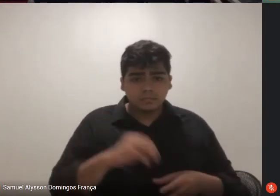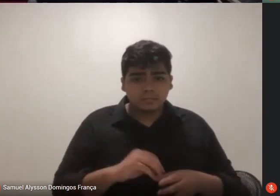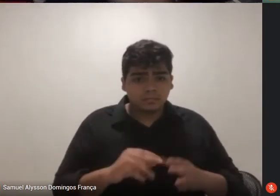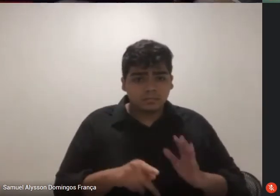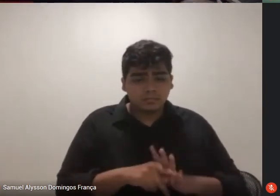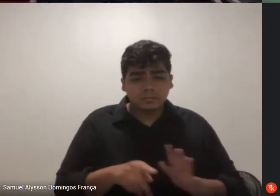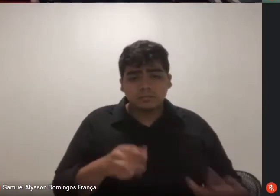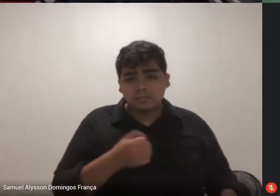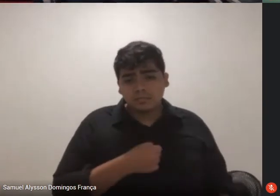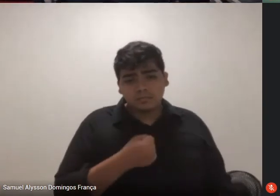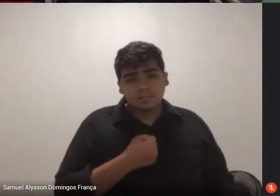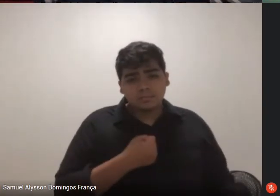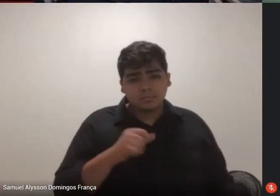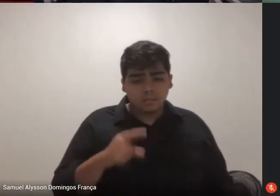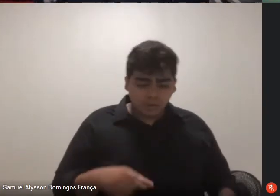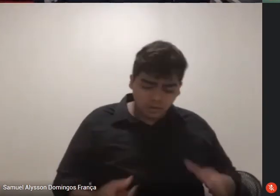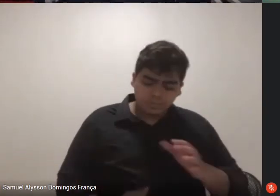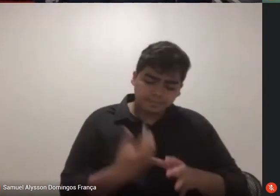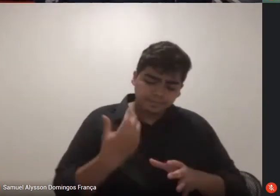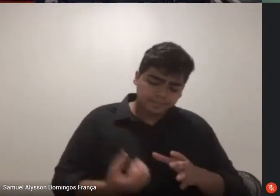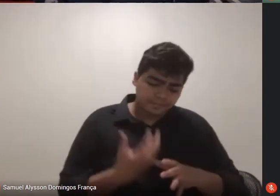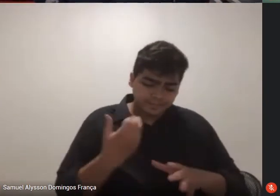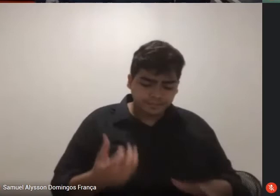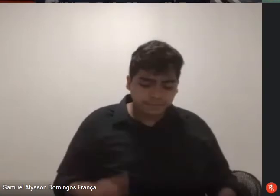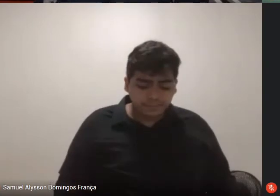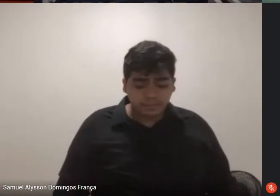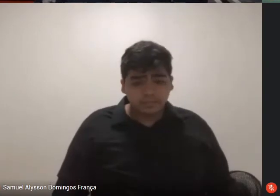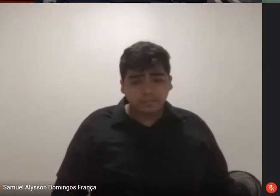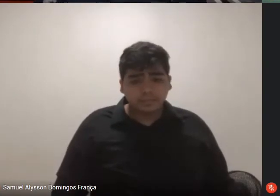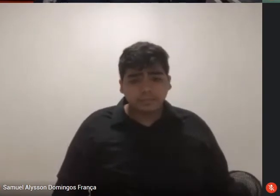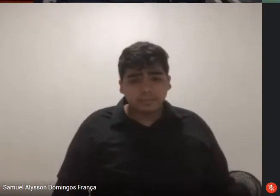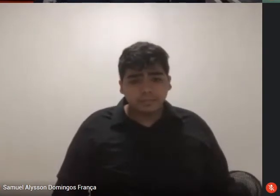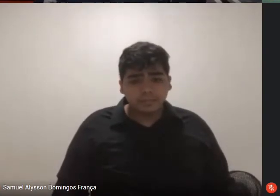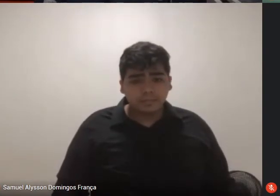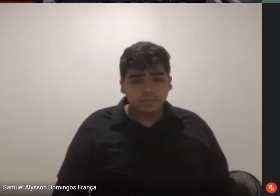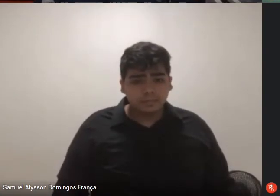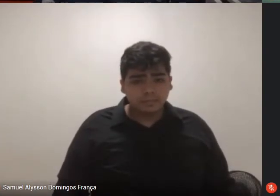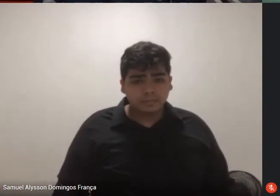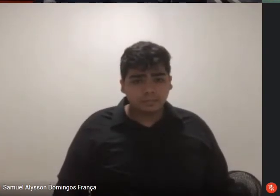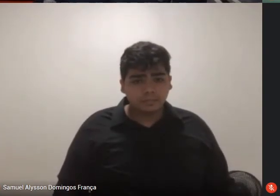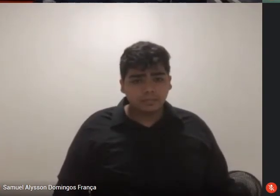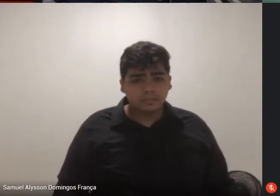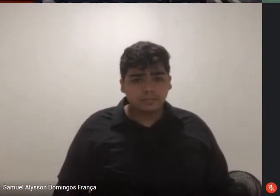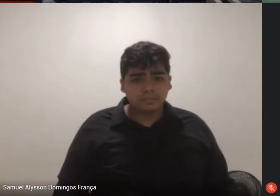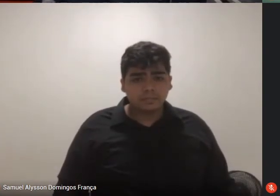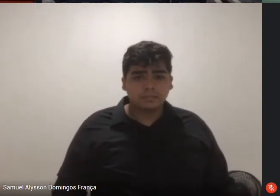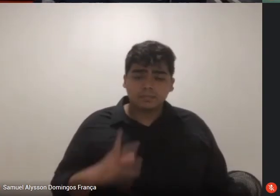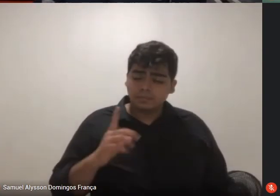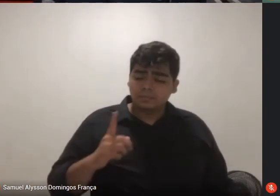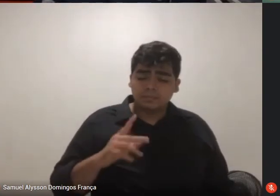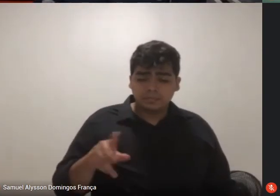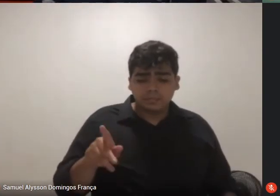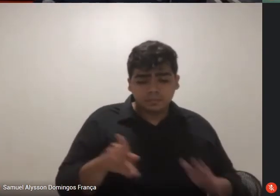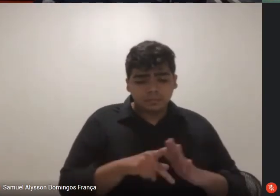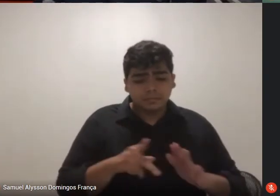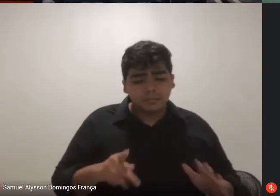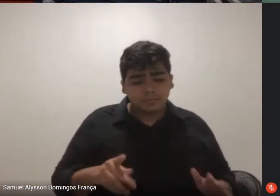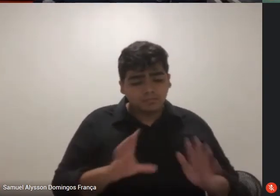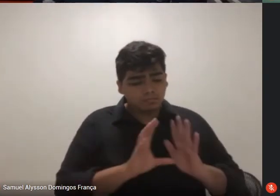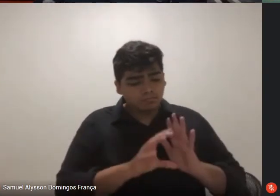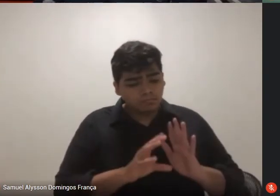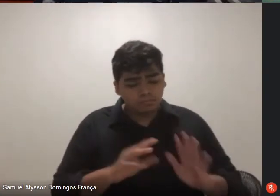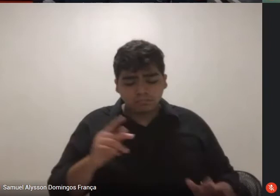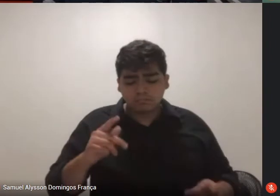eles que geram essas formas, né? E a grande riqueza, na verdade, do protótipo é a quantidade de dados que